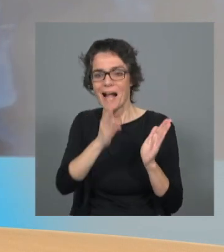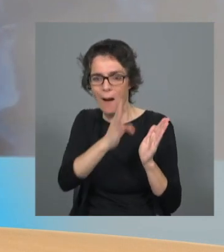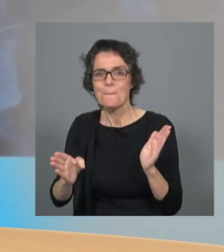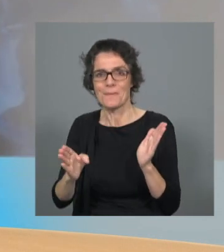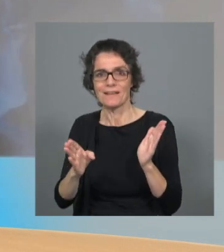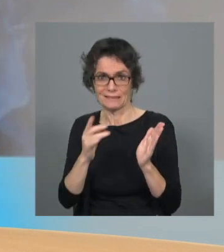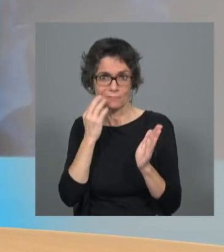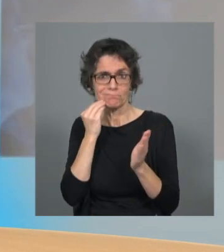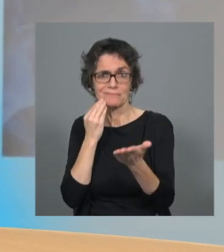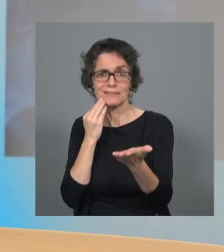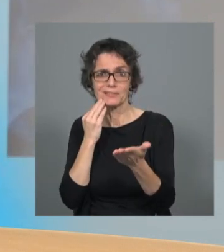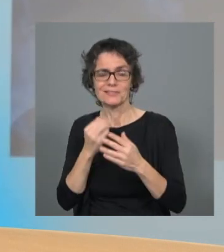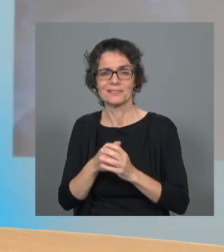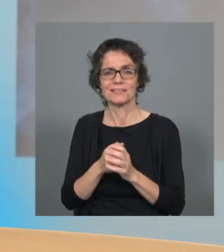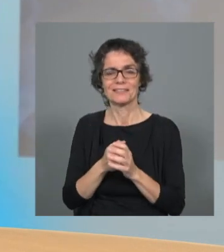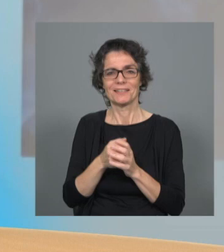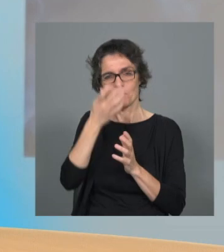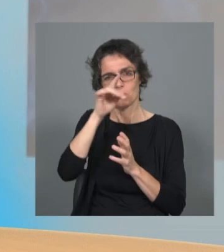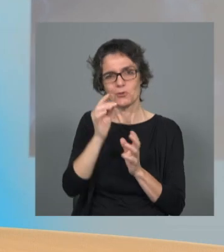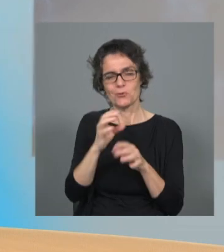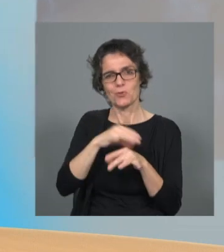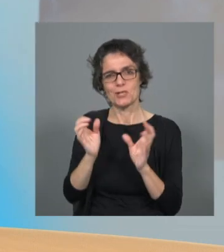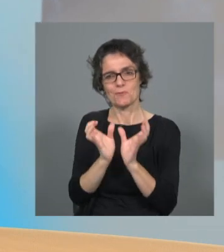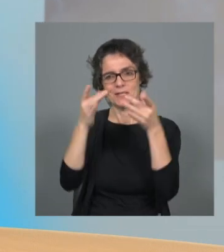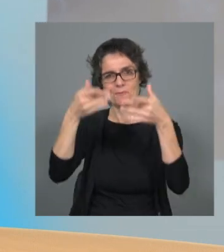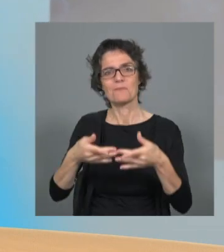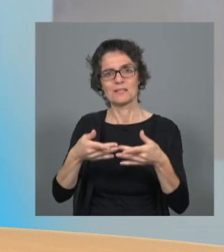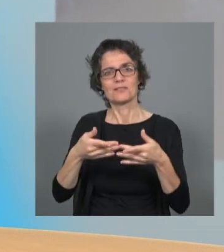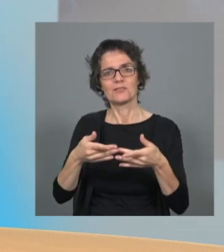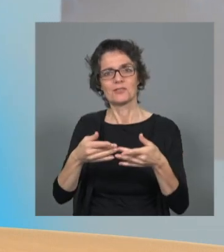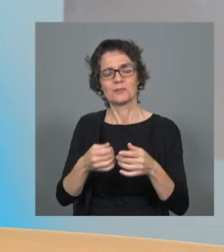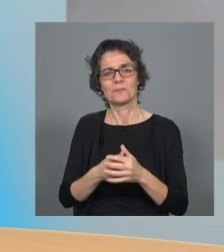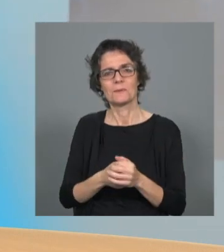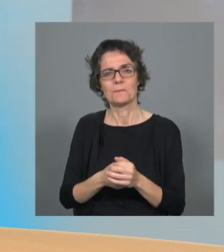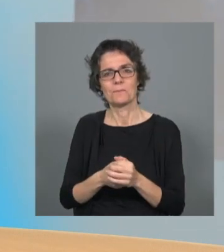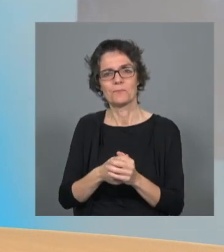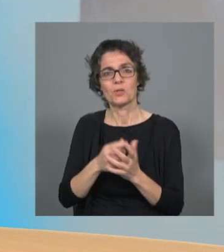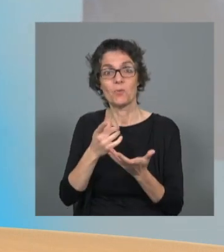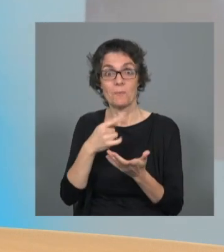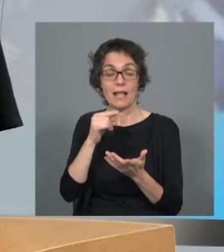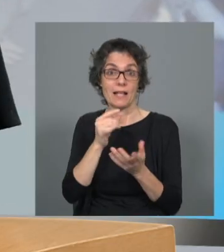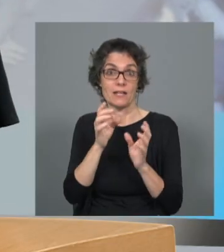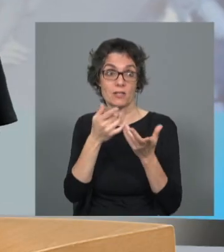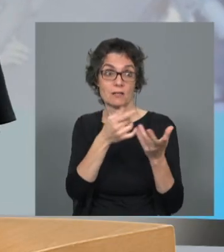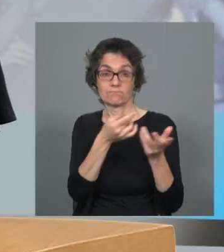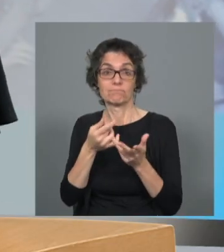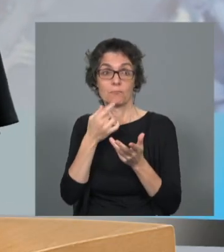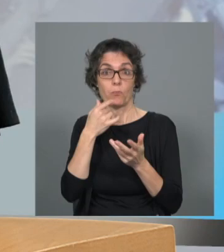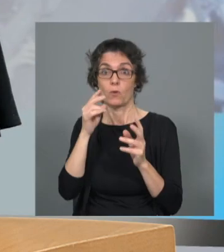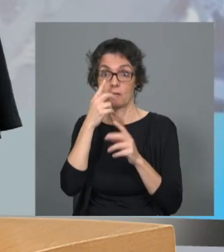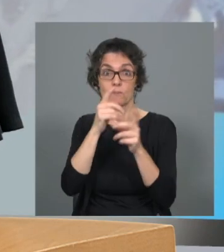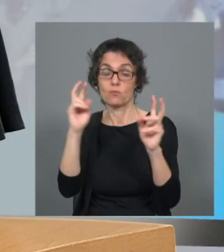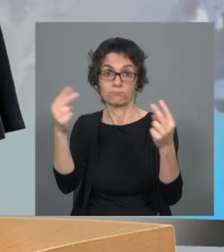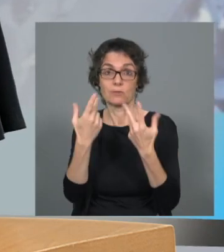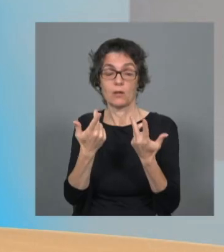olhou para esta plataforma e fica desde já o convite a que todos possamos navegar na internet à volta desta plataforma, porque